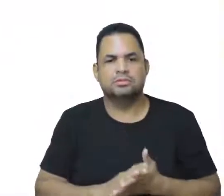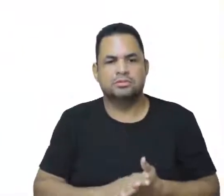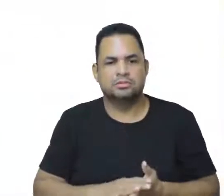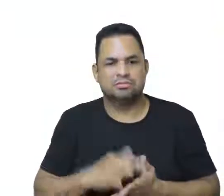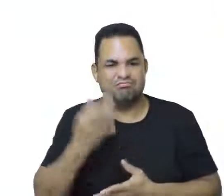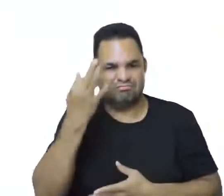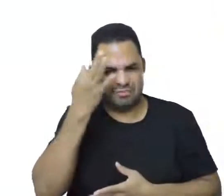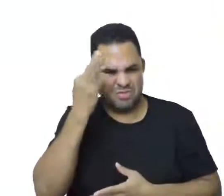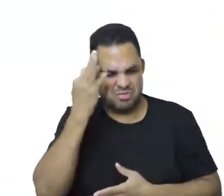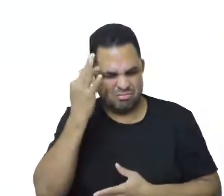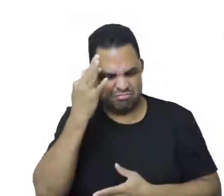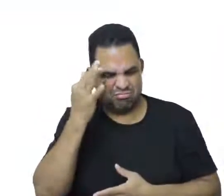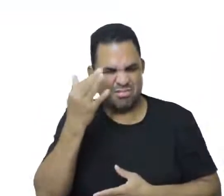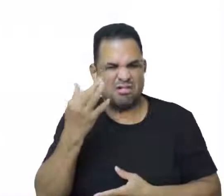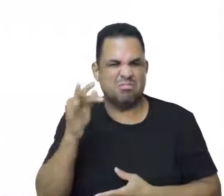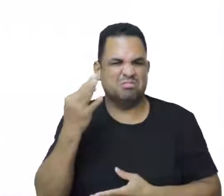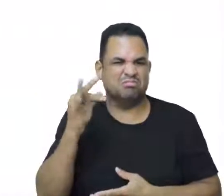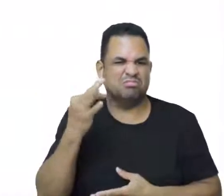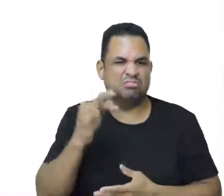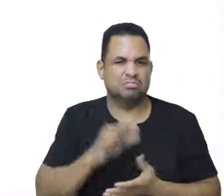de cabeça,